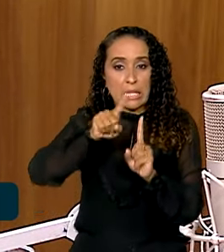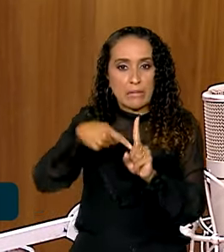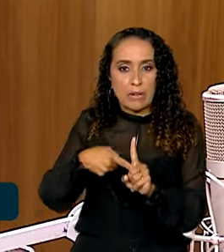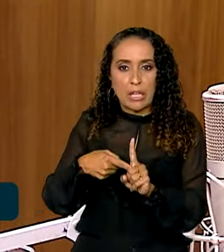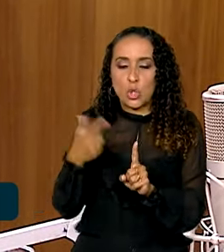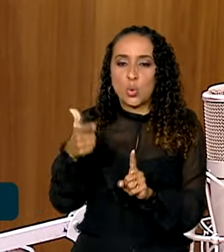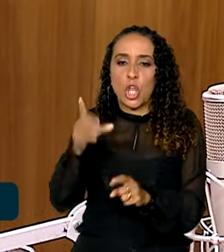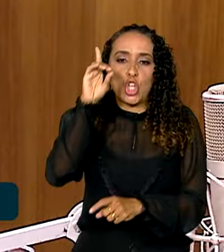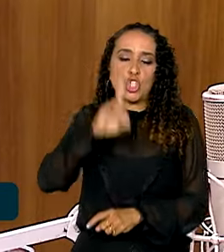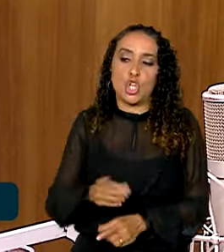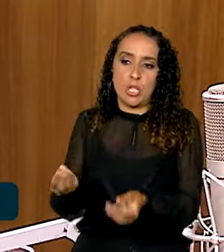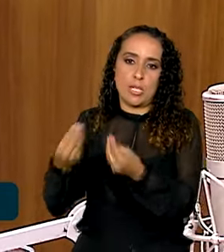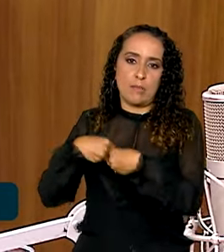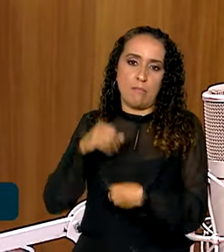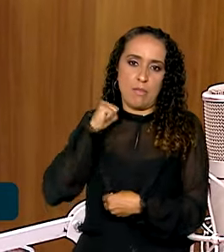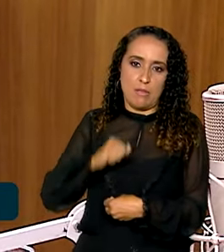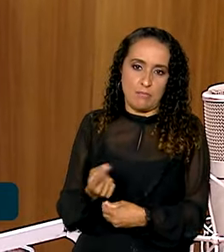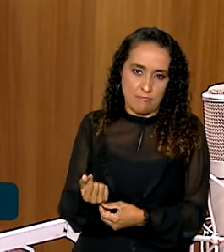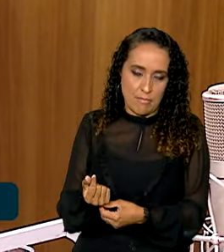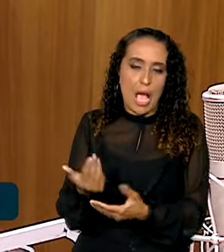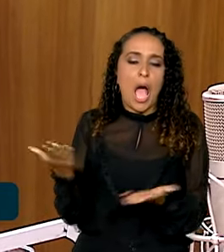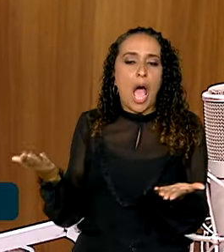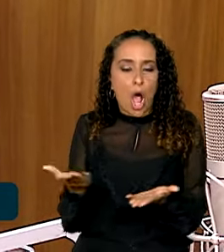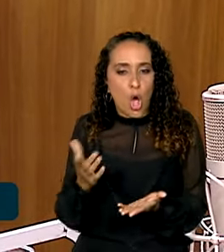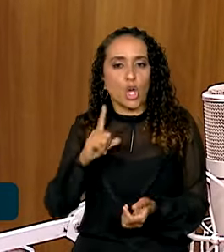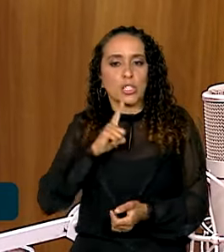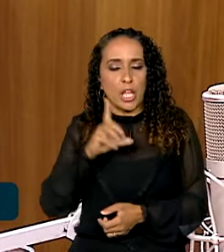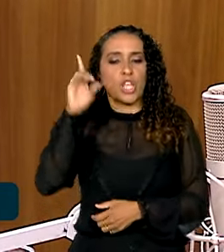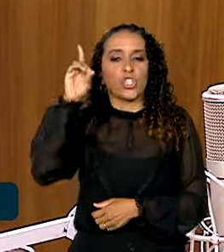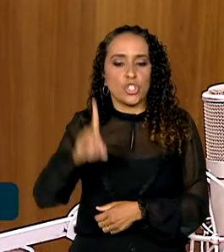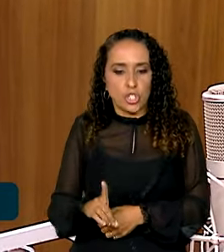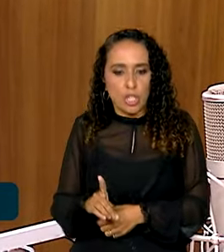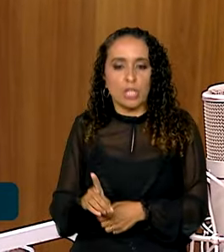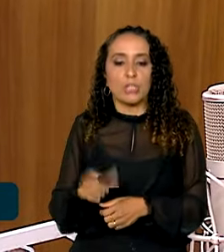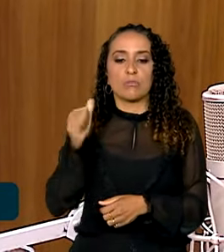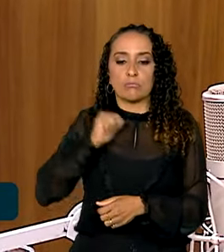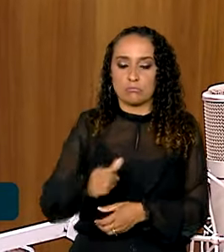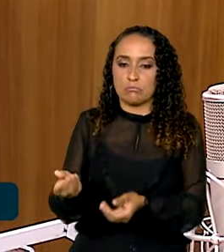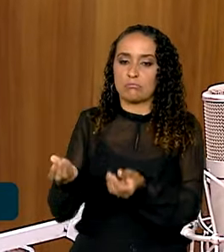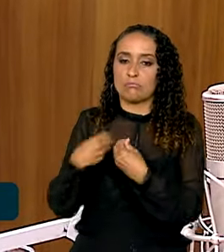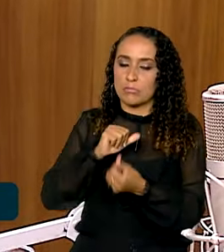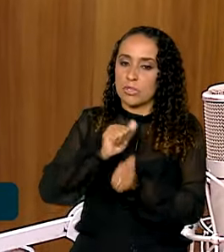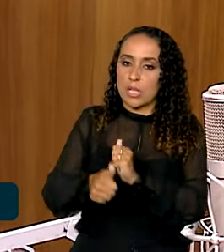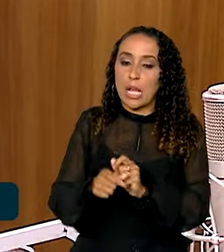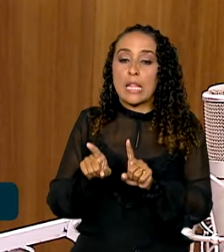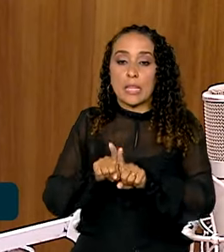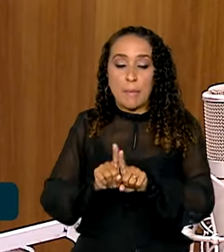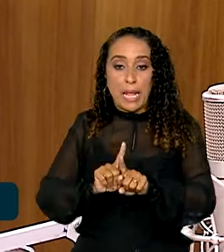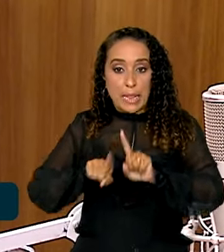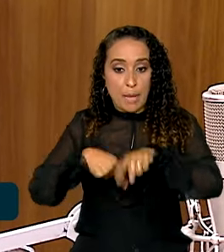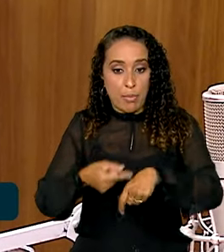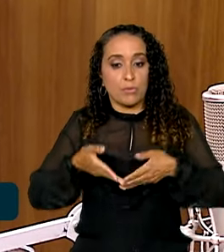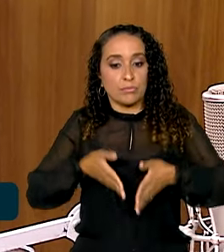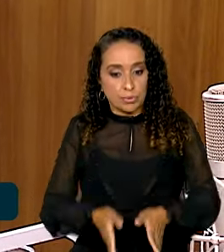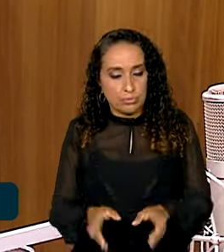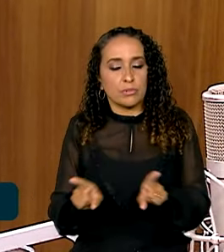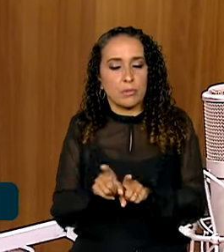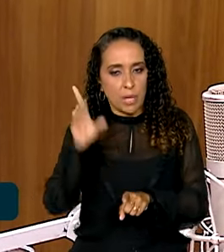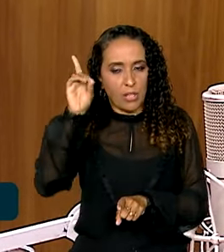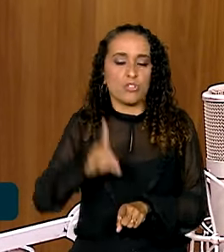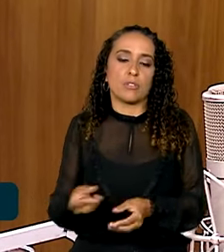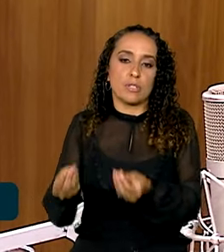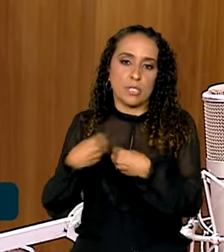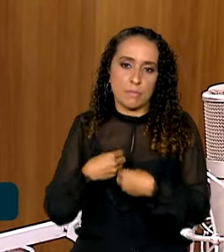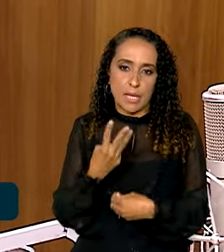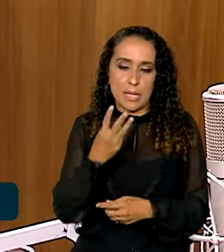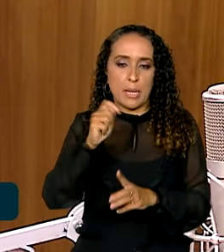ela não tinha direito a receber o Bolsa Atleta. Agora ela terá direito a receber o Bolsa Atleta e após o nascimento do seu filho, também terá direito de receber esse benefício por